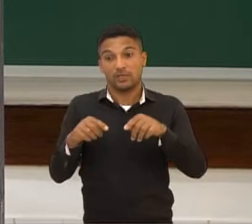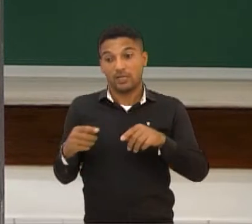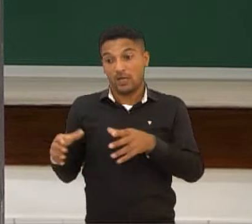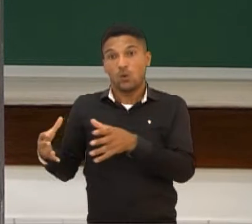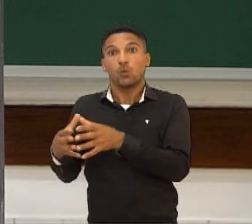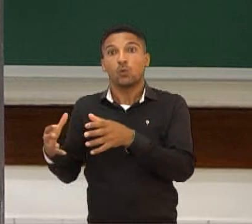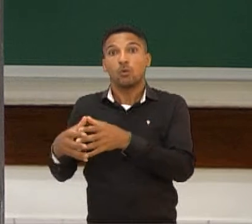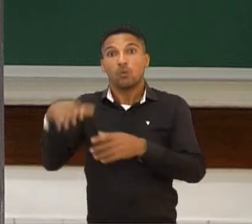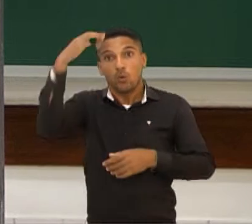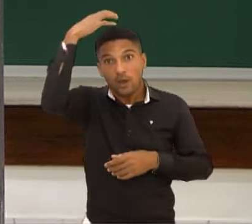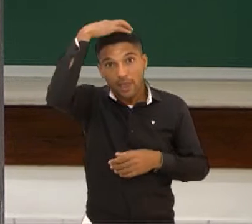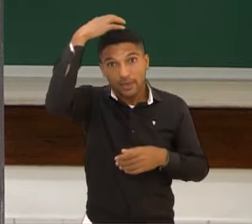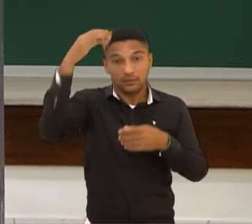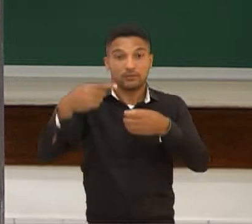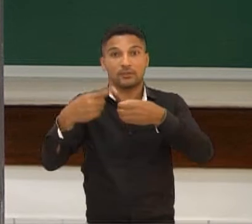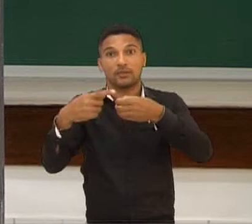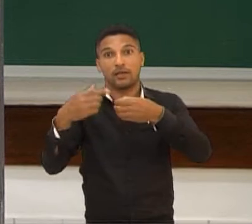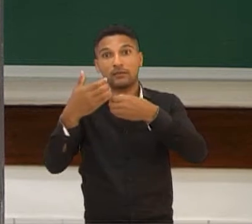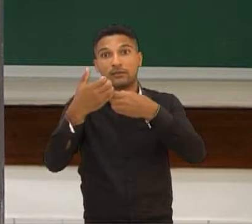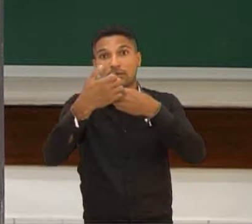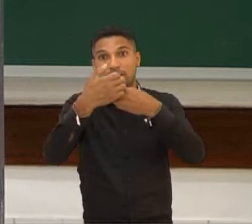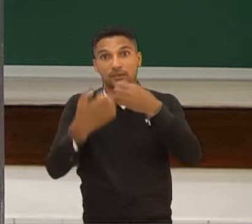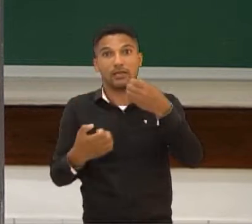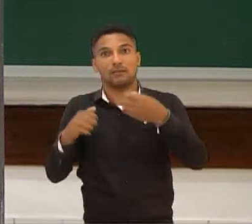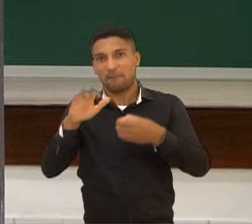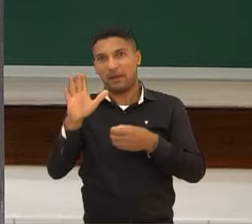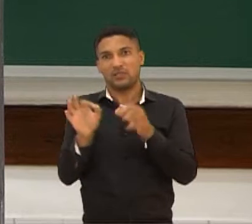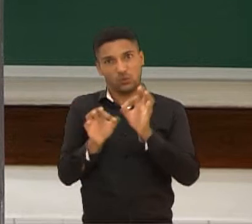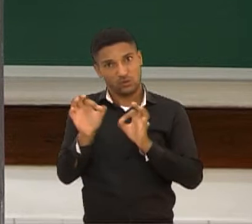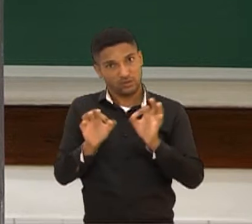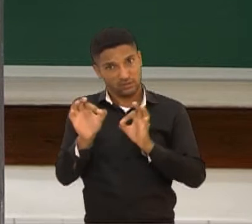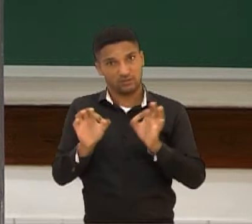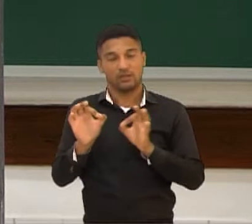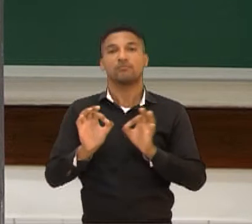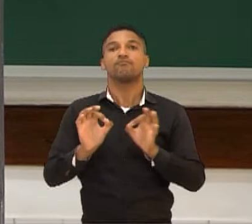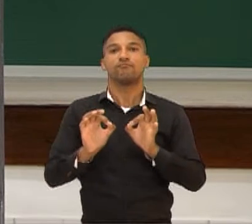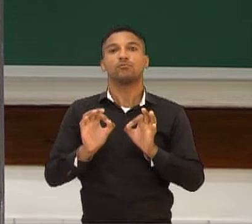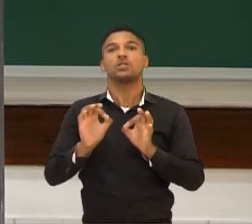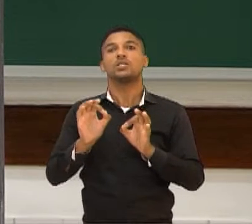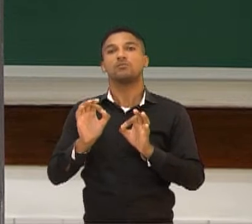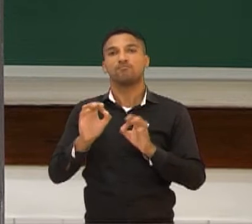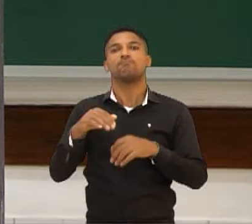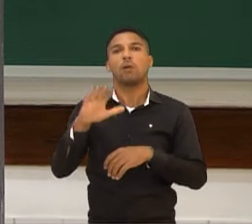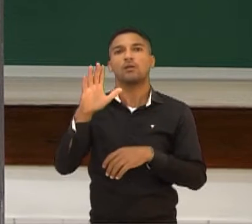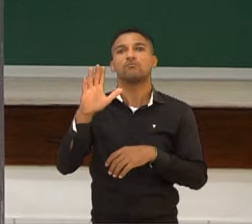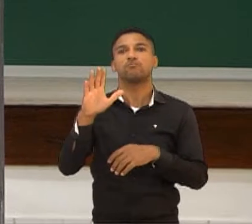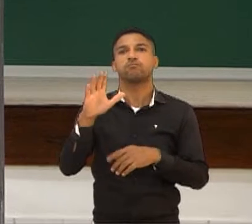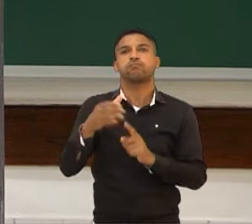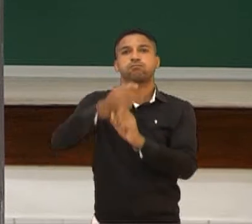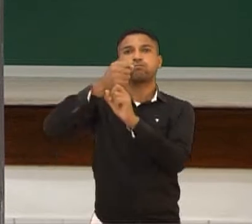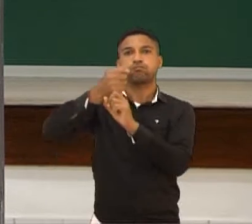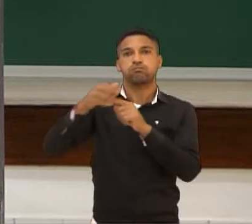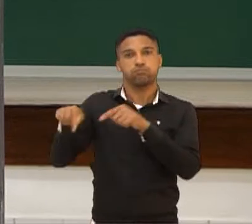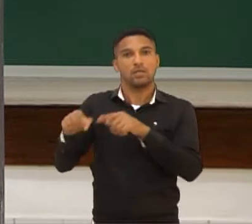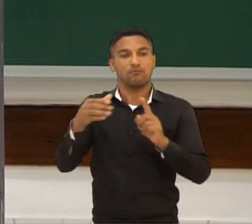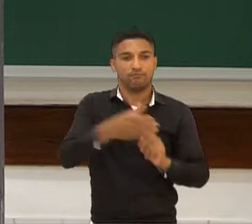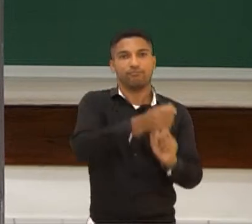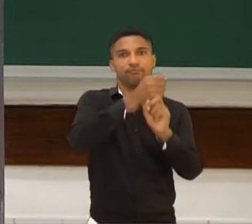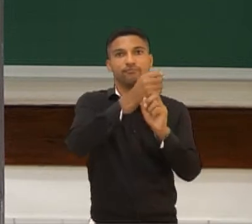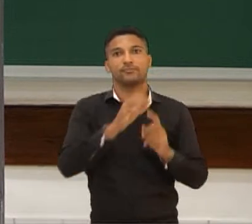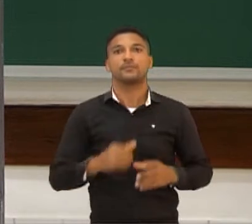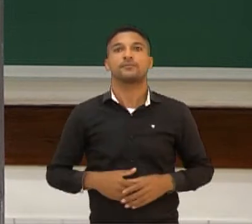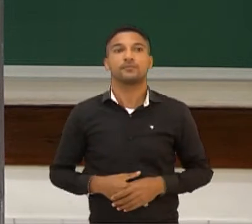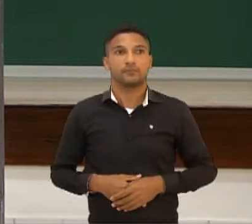mais organizado dos bantus e que talvez vai ter um destaque maior e que a gente também tem uma relação maior